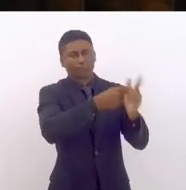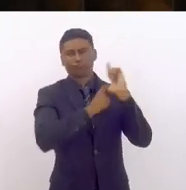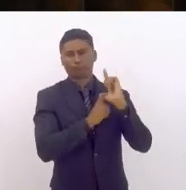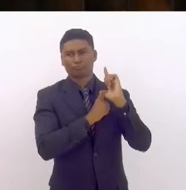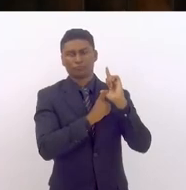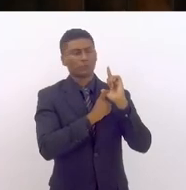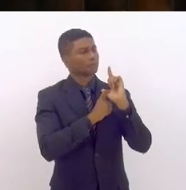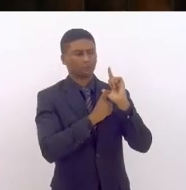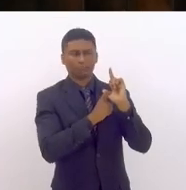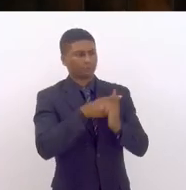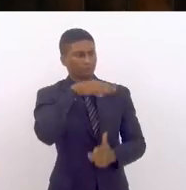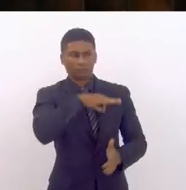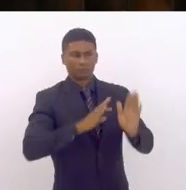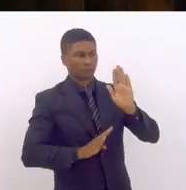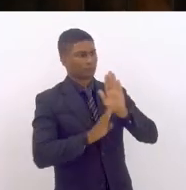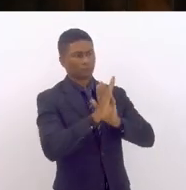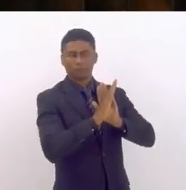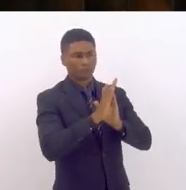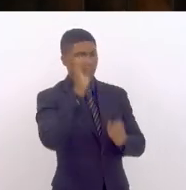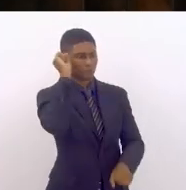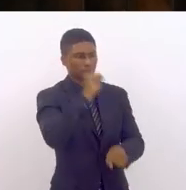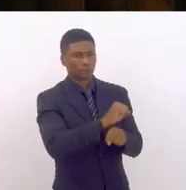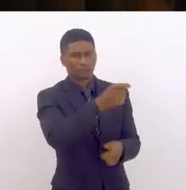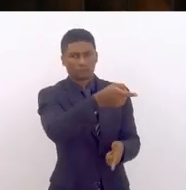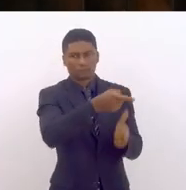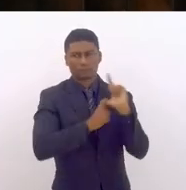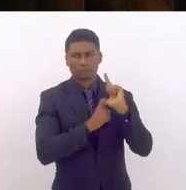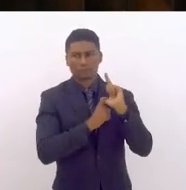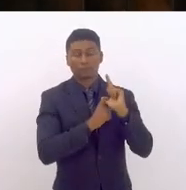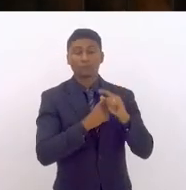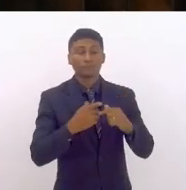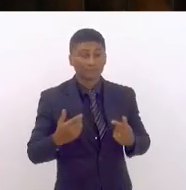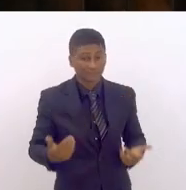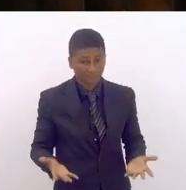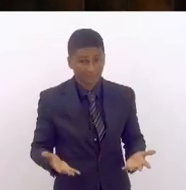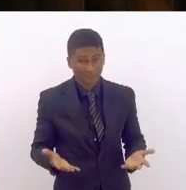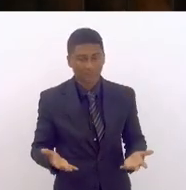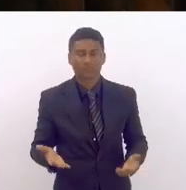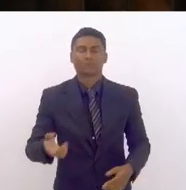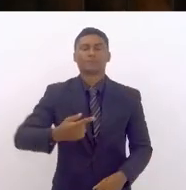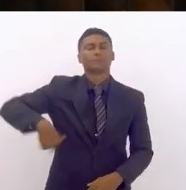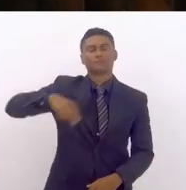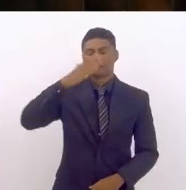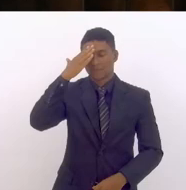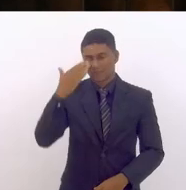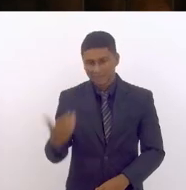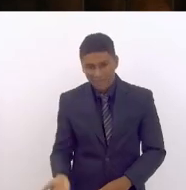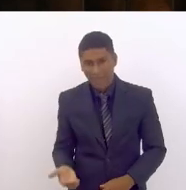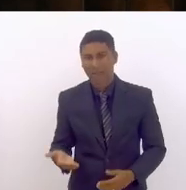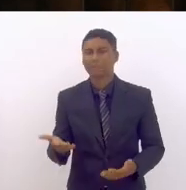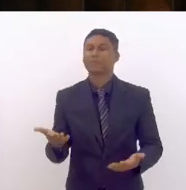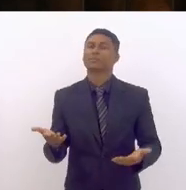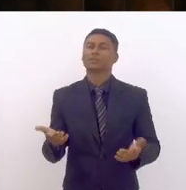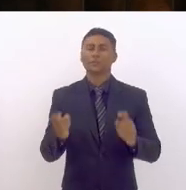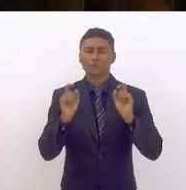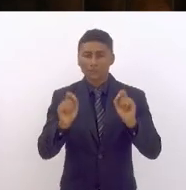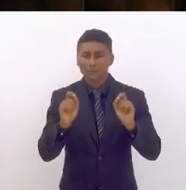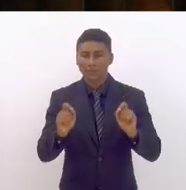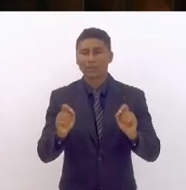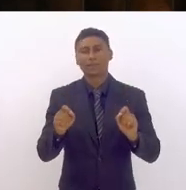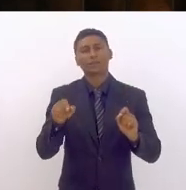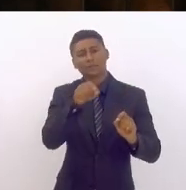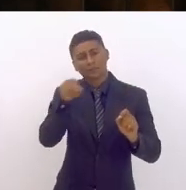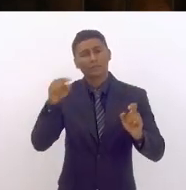o aumento, o reajuste do piso. Lógico, sabemos perfeitamente que tem uma preocupação com o